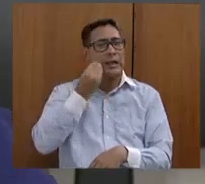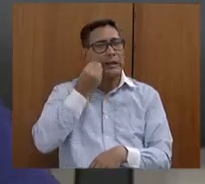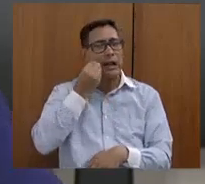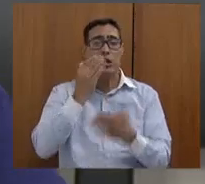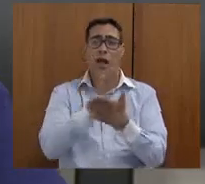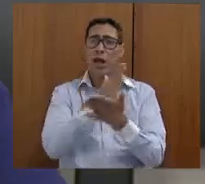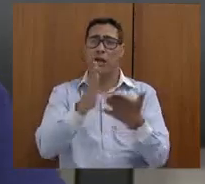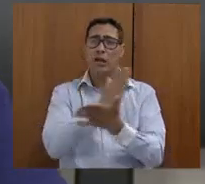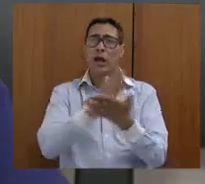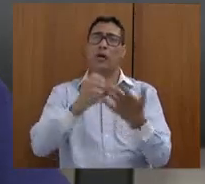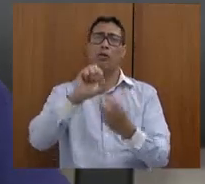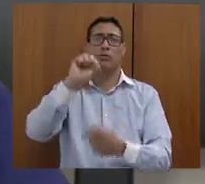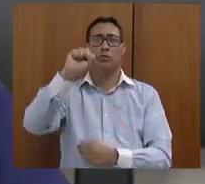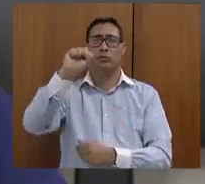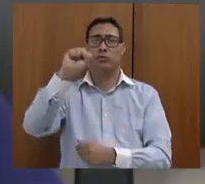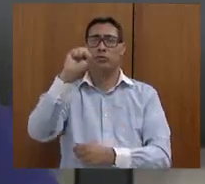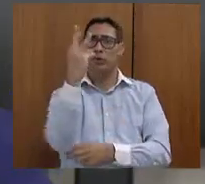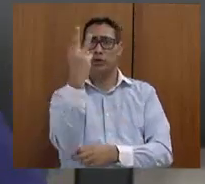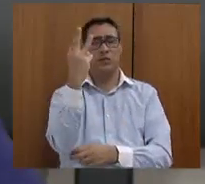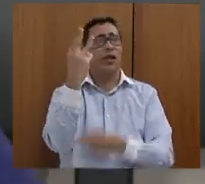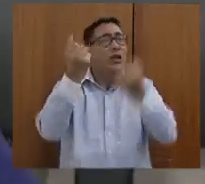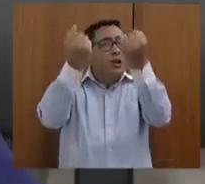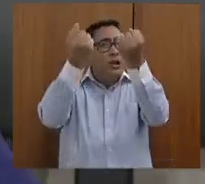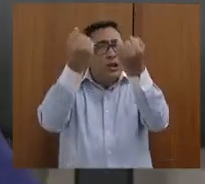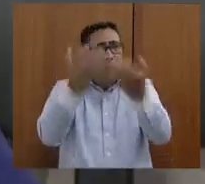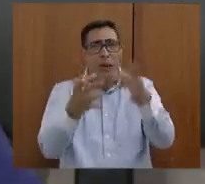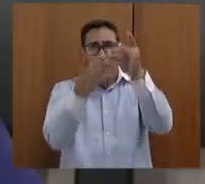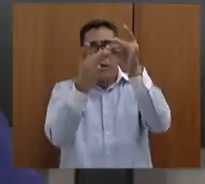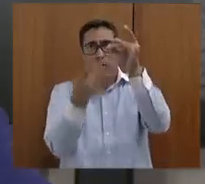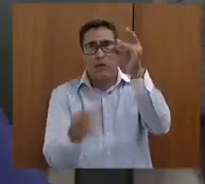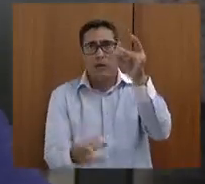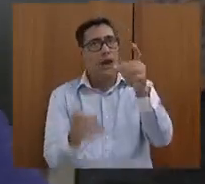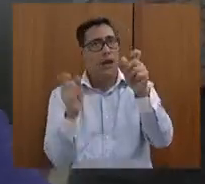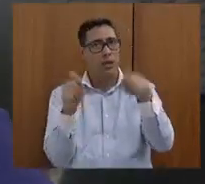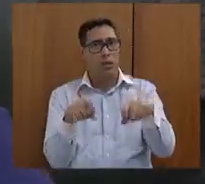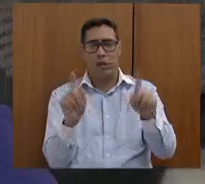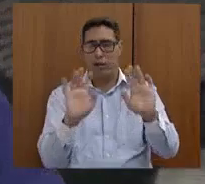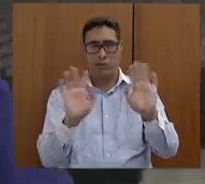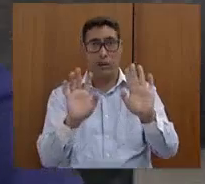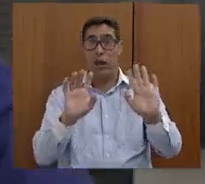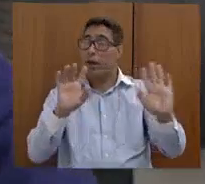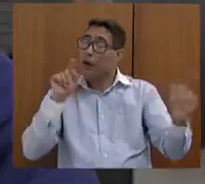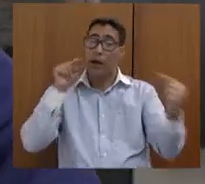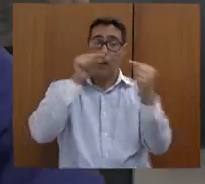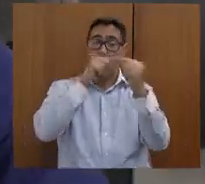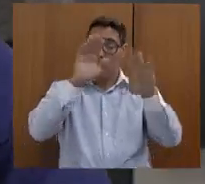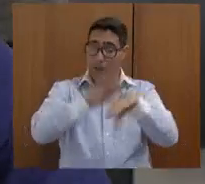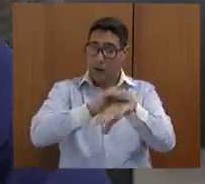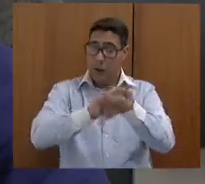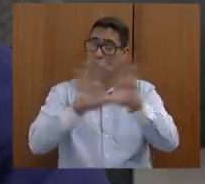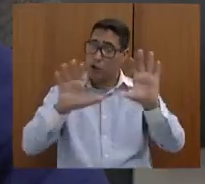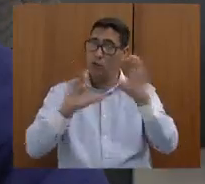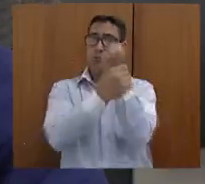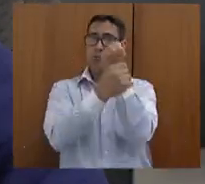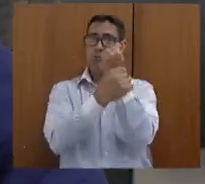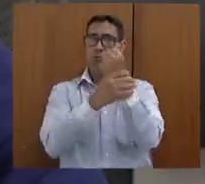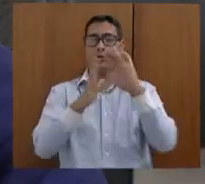softwares não posso dizer muita coisa voltado para segurança escolar